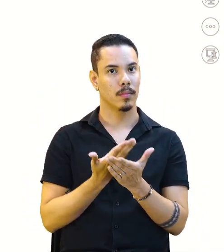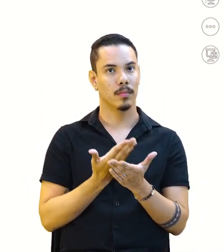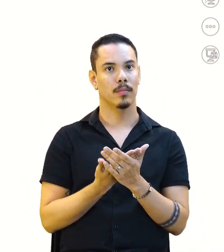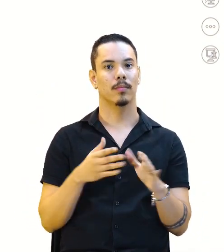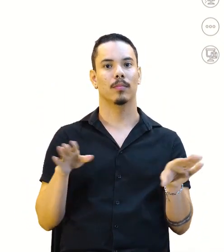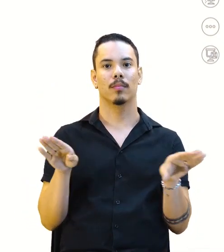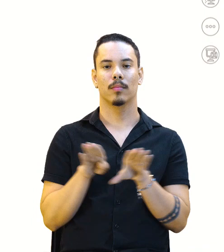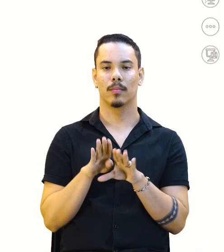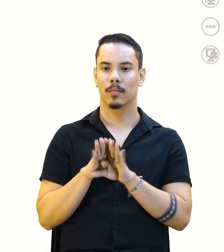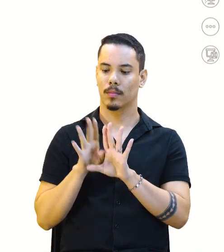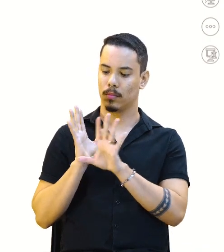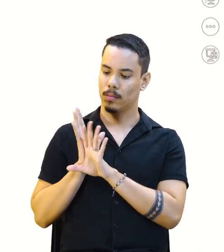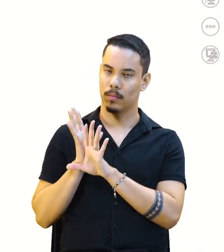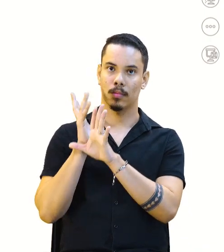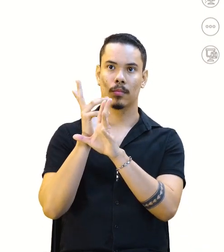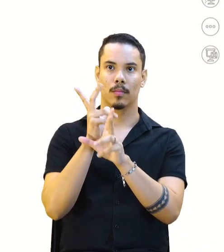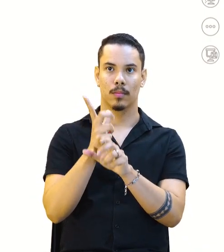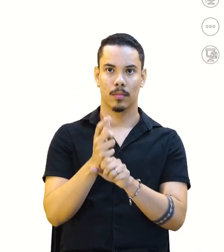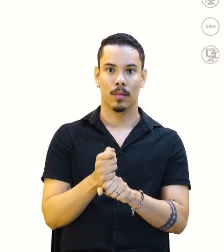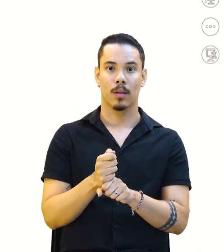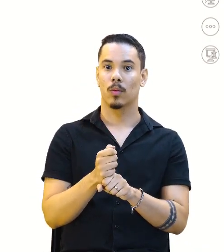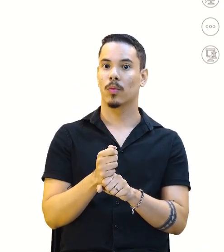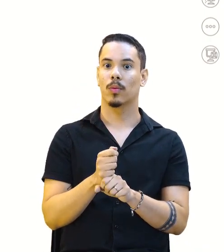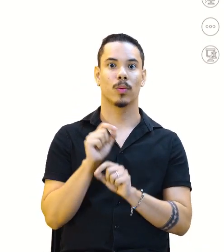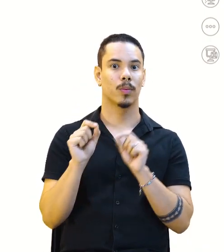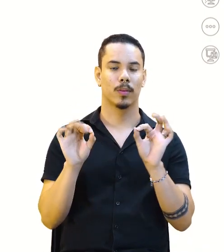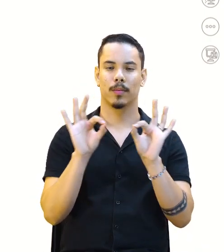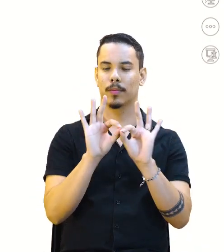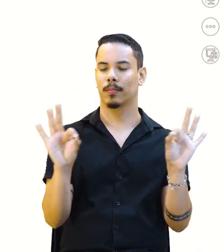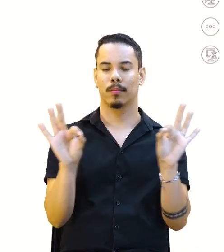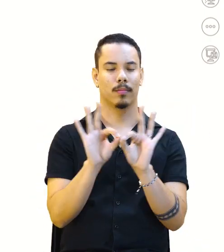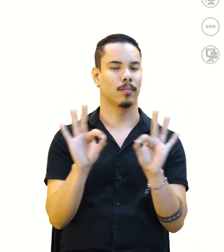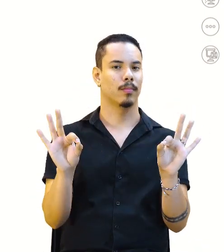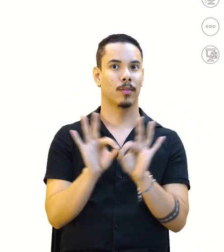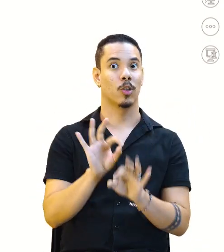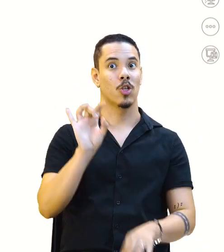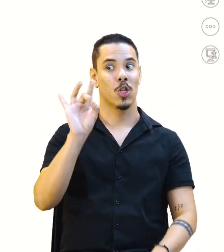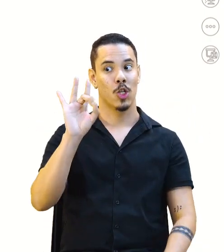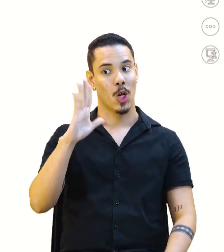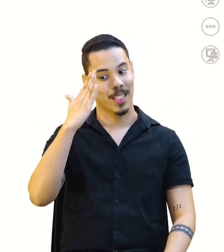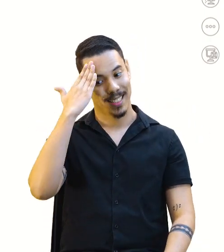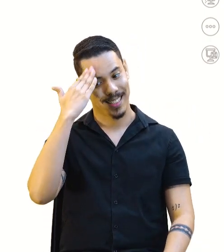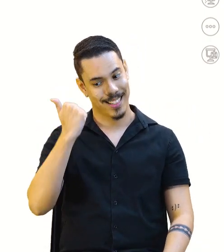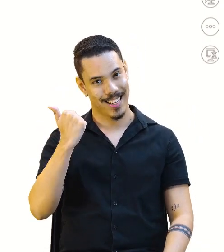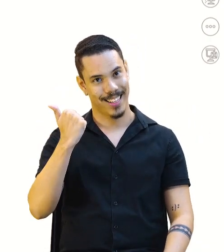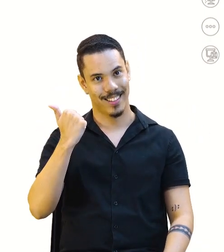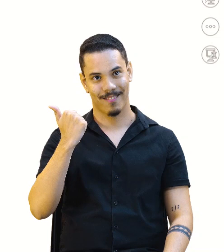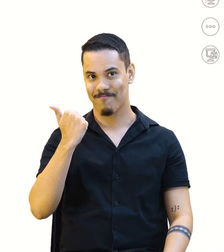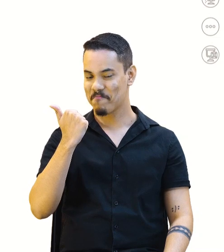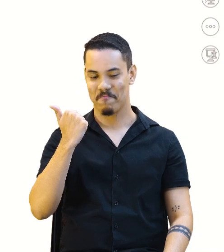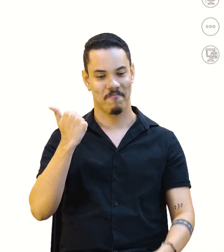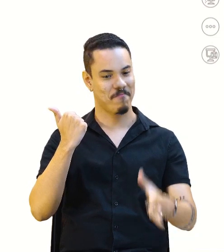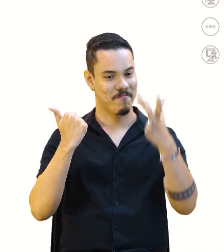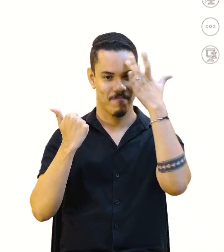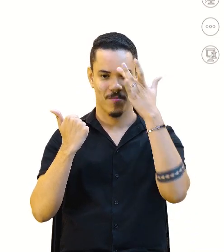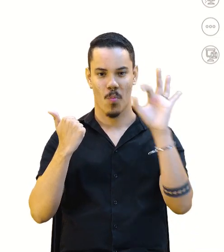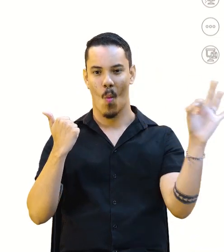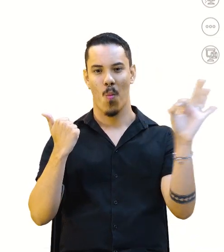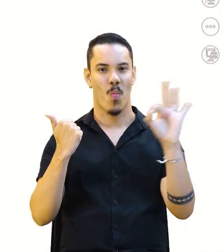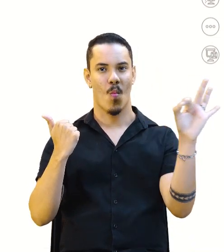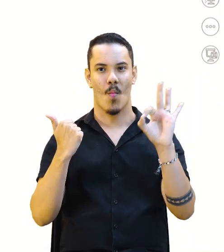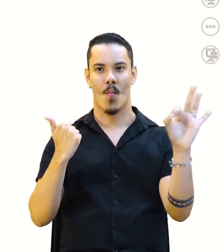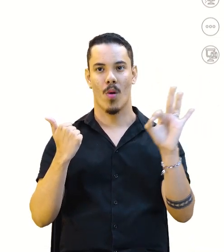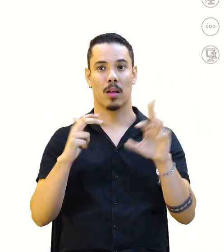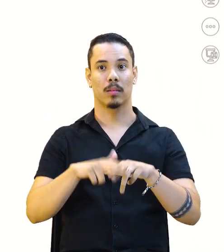a revisão, e a máxima é... Só sei que nada sei. É, só explicando que quando